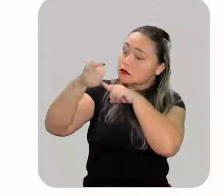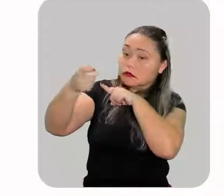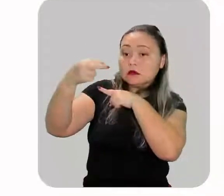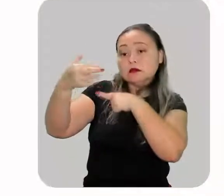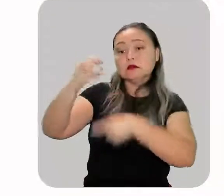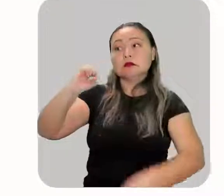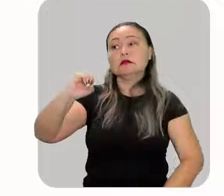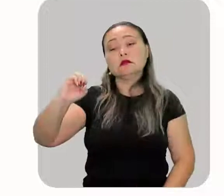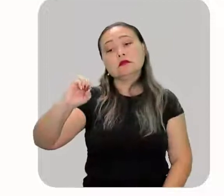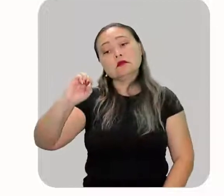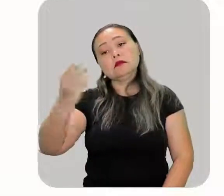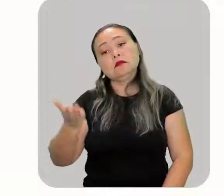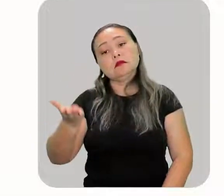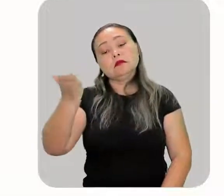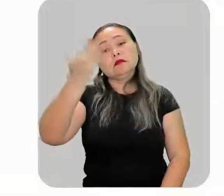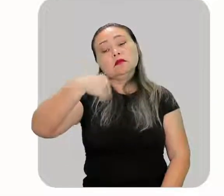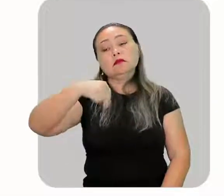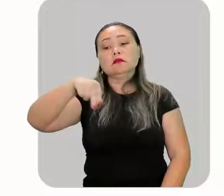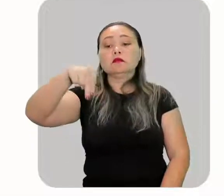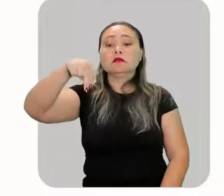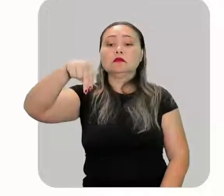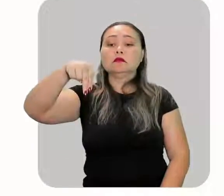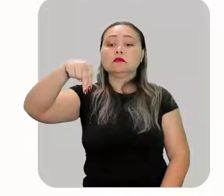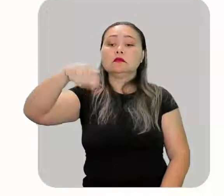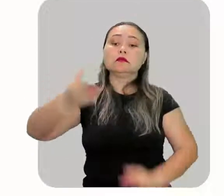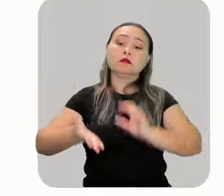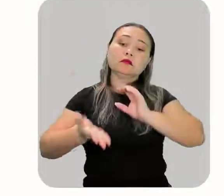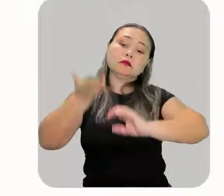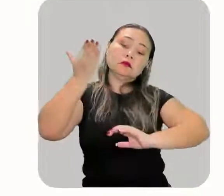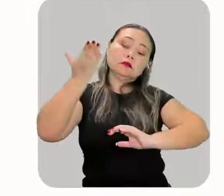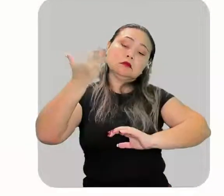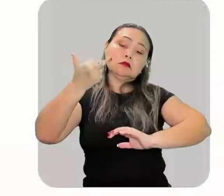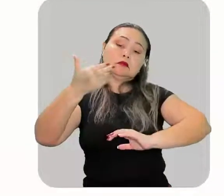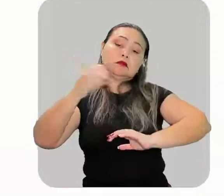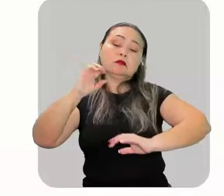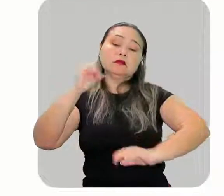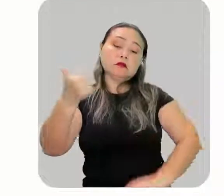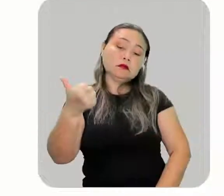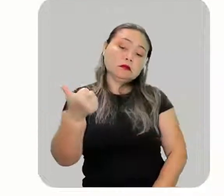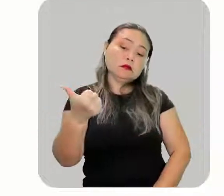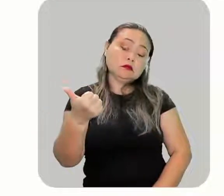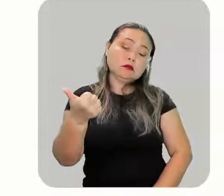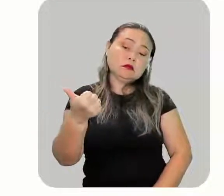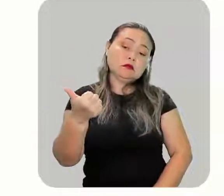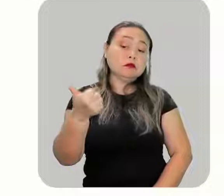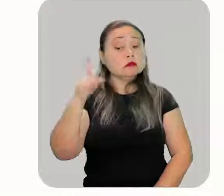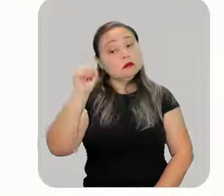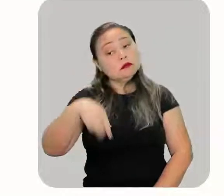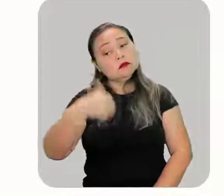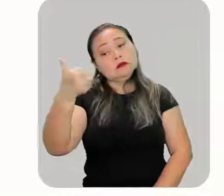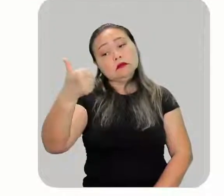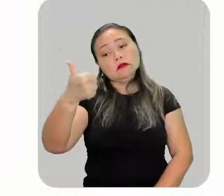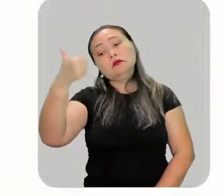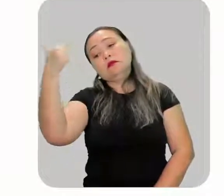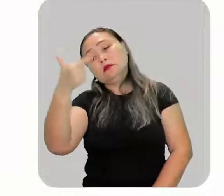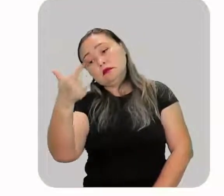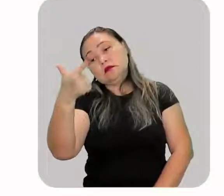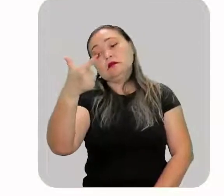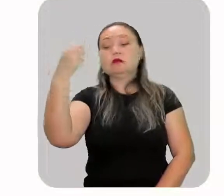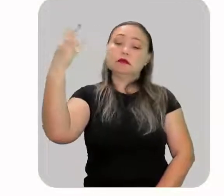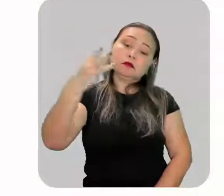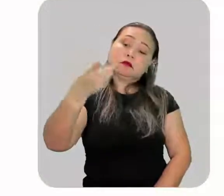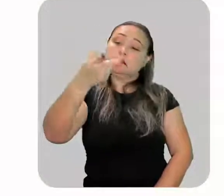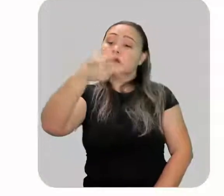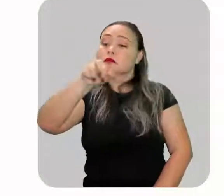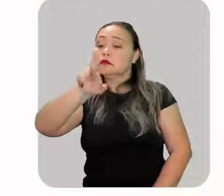0, de grau n, com n maior ou igual a 1, ou seja, pode ser do primeiro grau, do segundo grau,